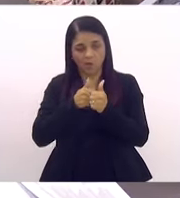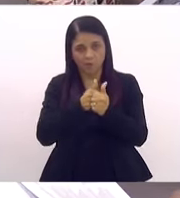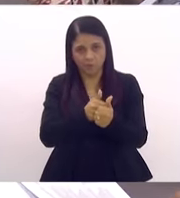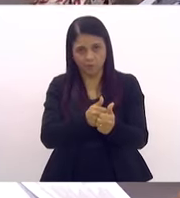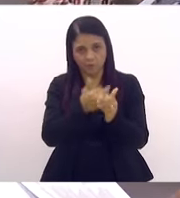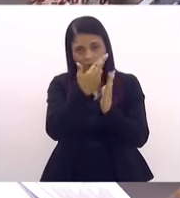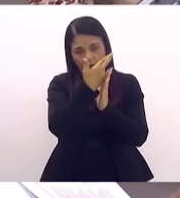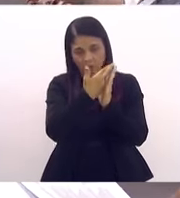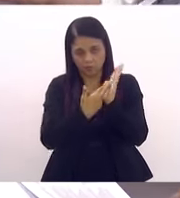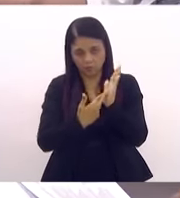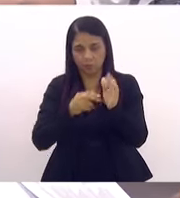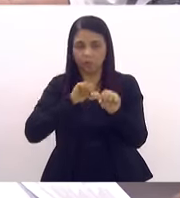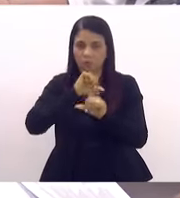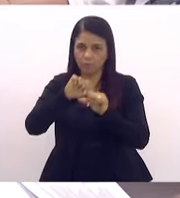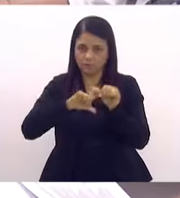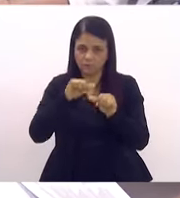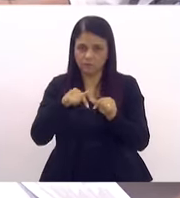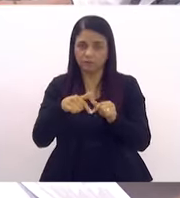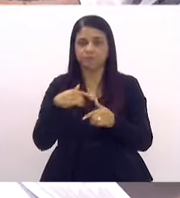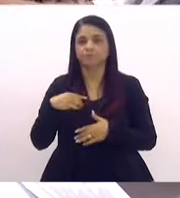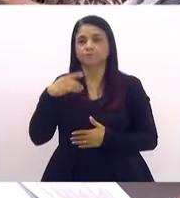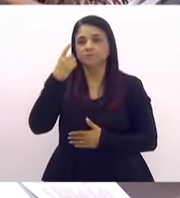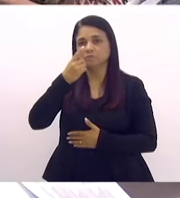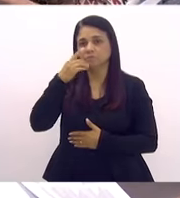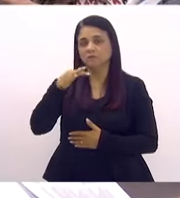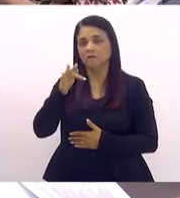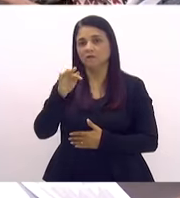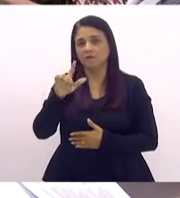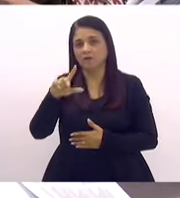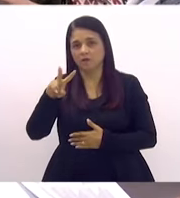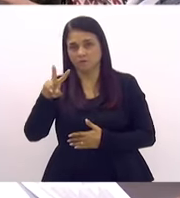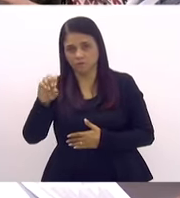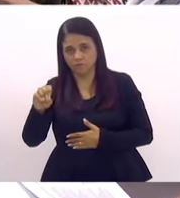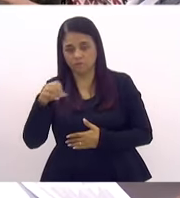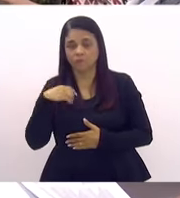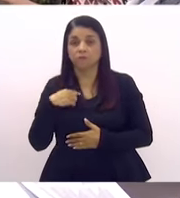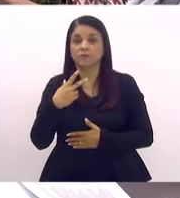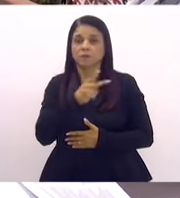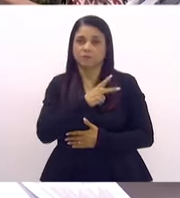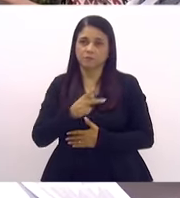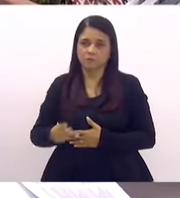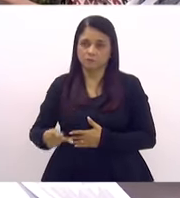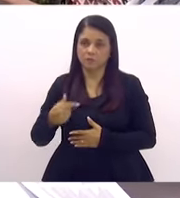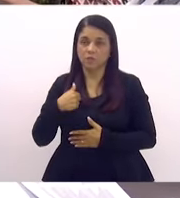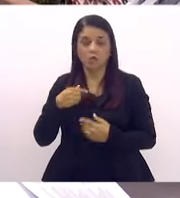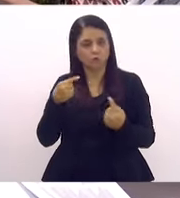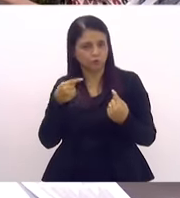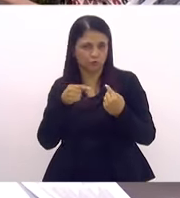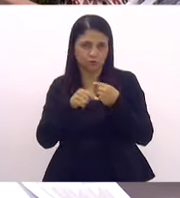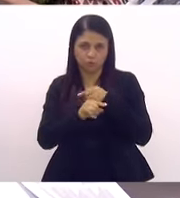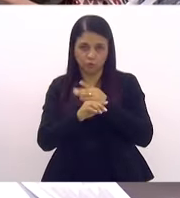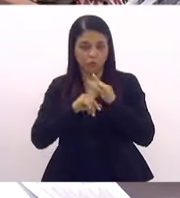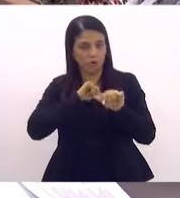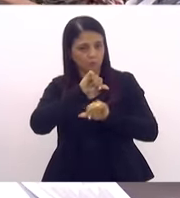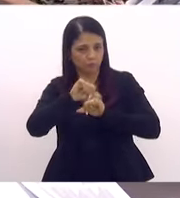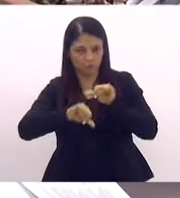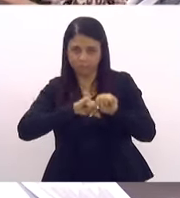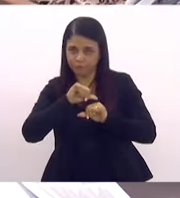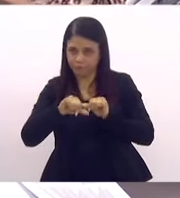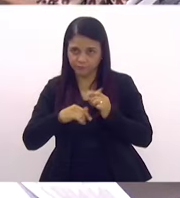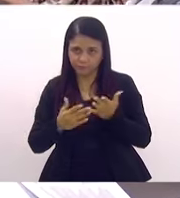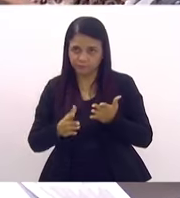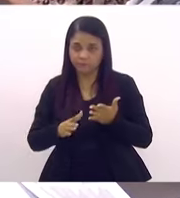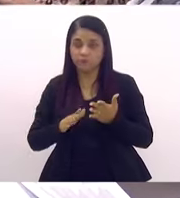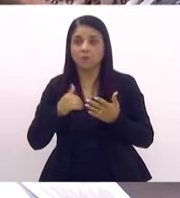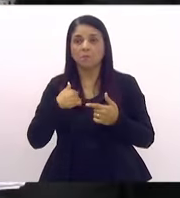relatório com essa modificação. Como vota o deputado Serafini. Senhor presidente, mesmo discordando dessa modificação, entendo que é